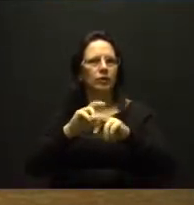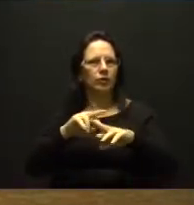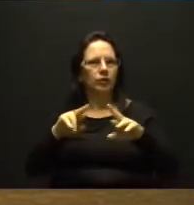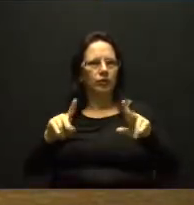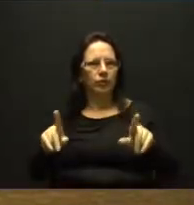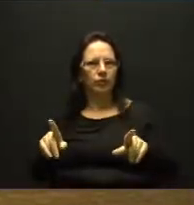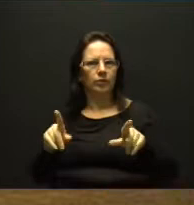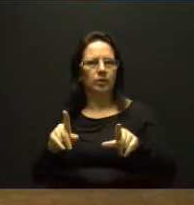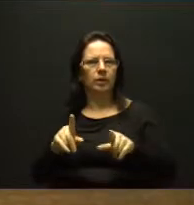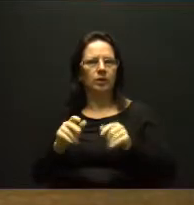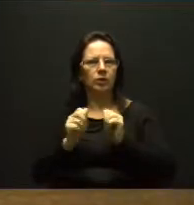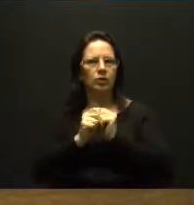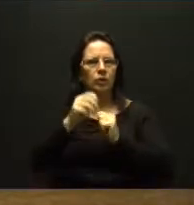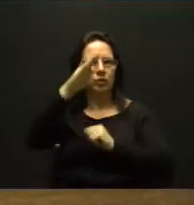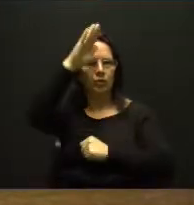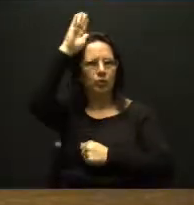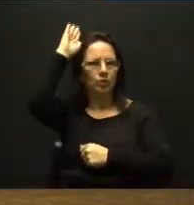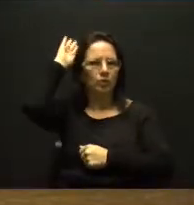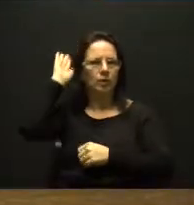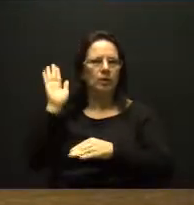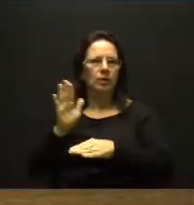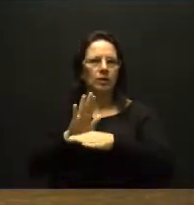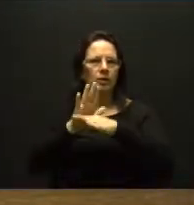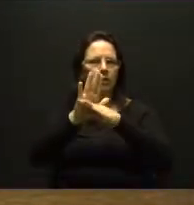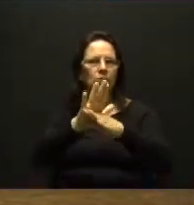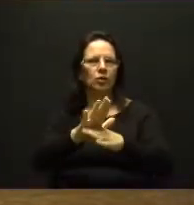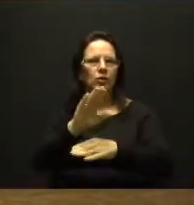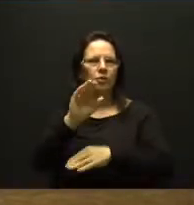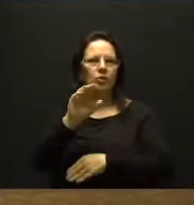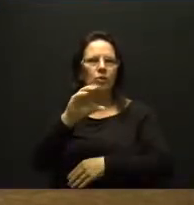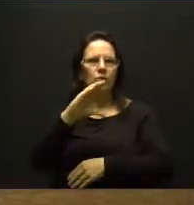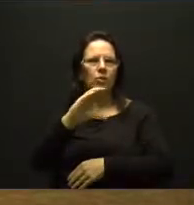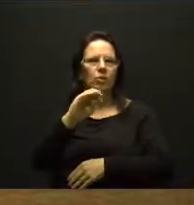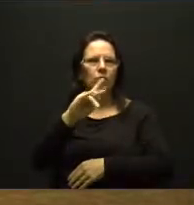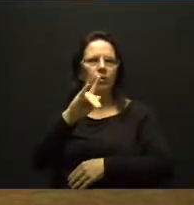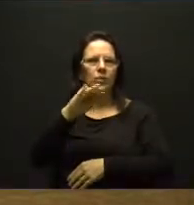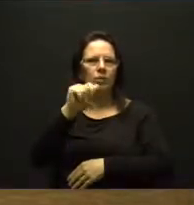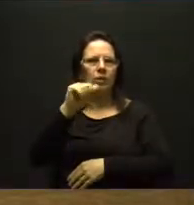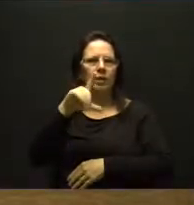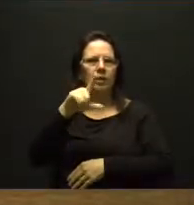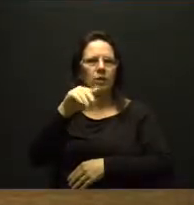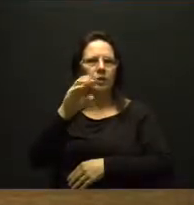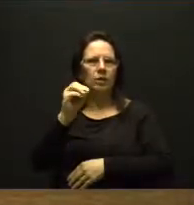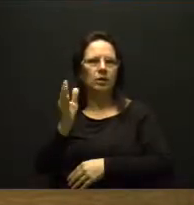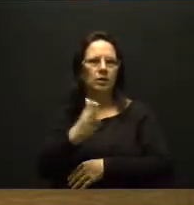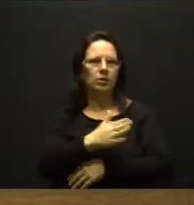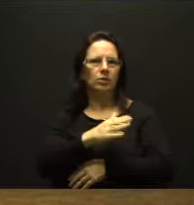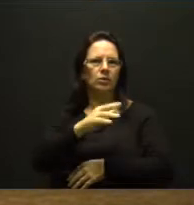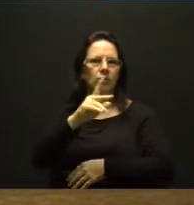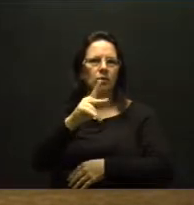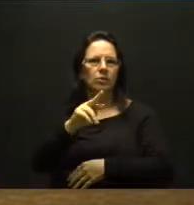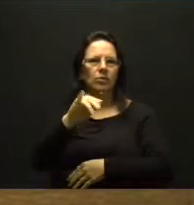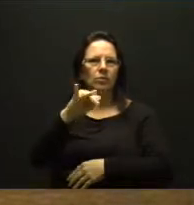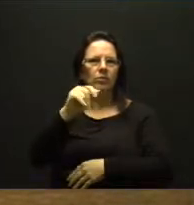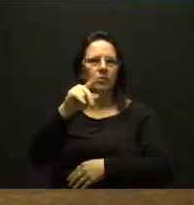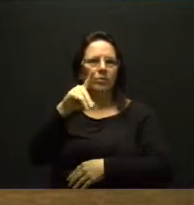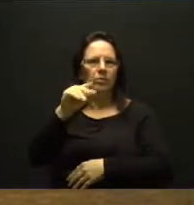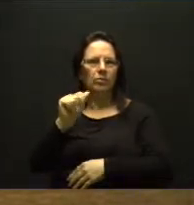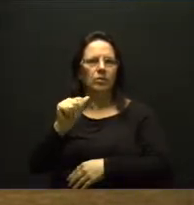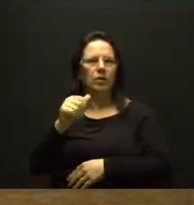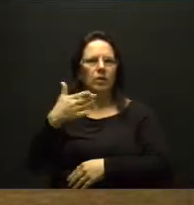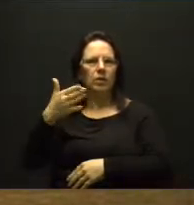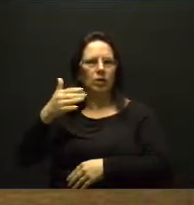os bombeiros aí quando a gente fala dessa contribuição premiada eu acho que em outras cidades e este projecto onde o